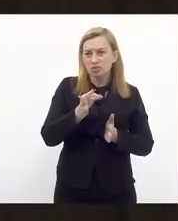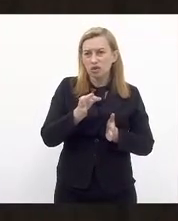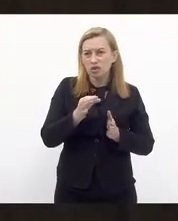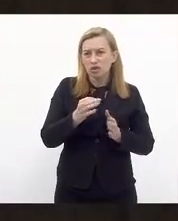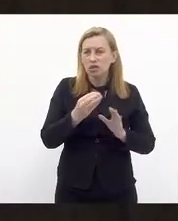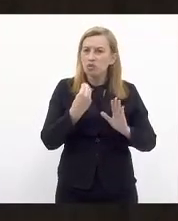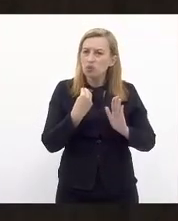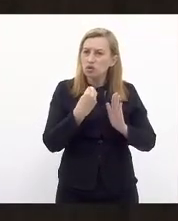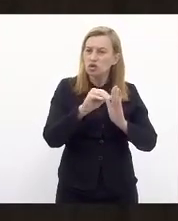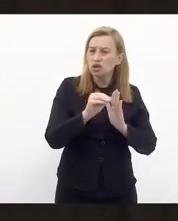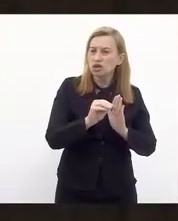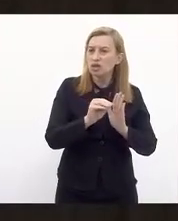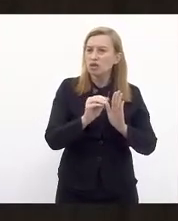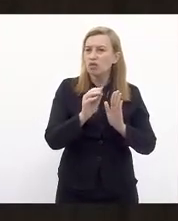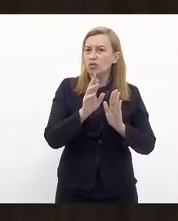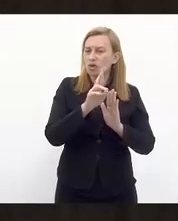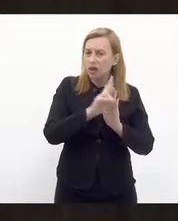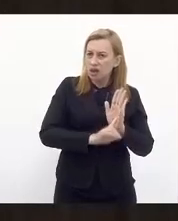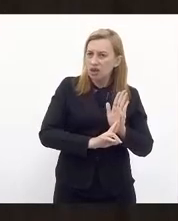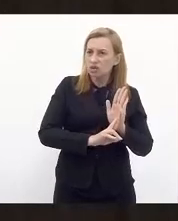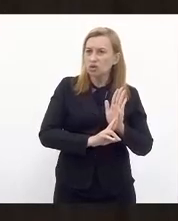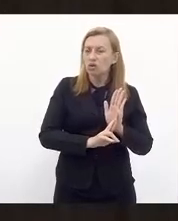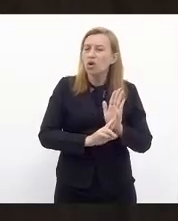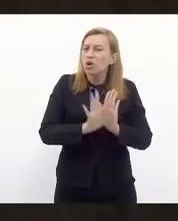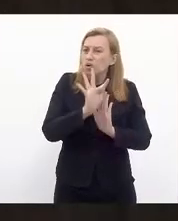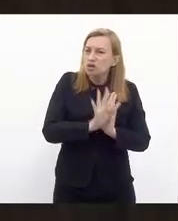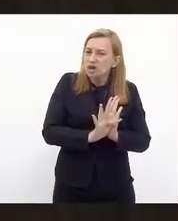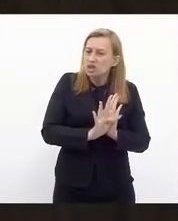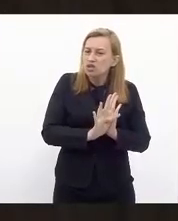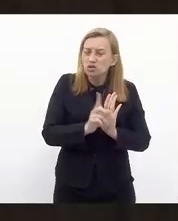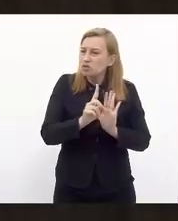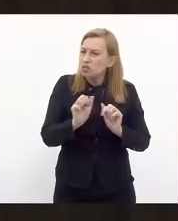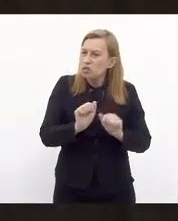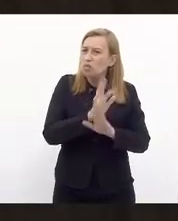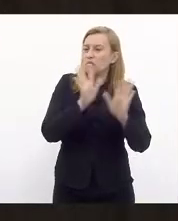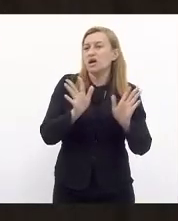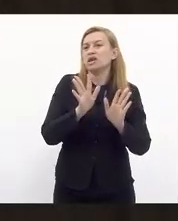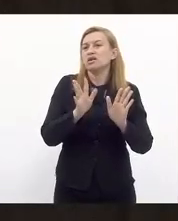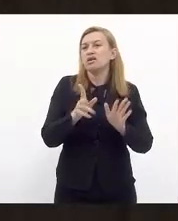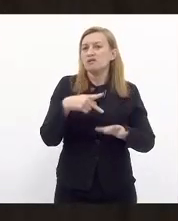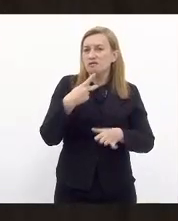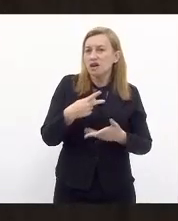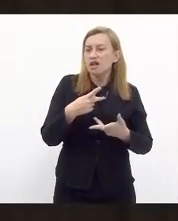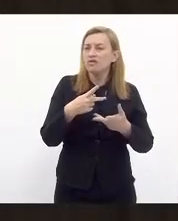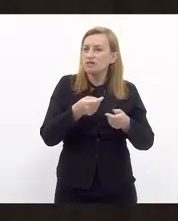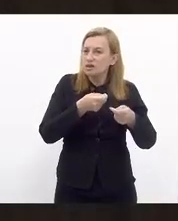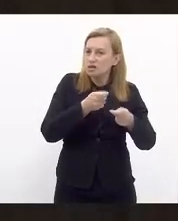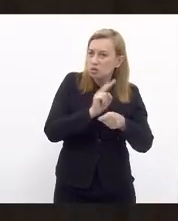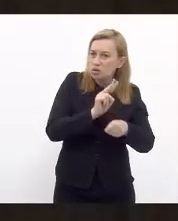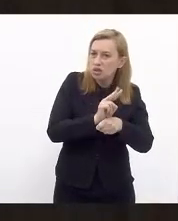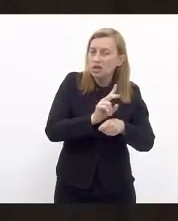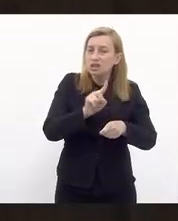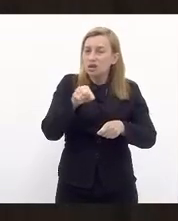sítio eletrônico o relatório de silicone tormento o texto é muito truncado então tá dito isso que eu falo que vai fazer o motor aumento depois tá quase de quase